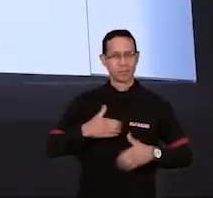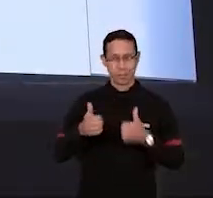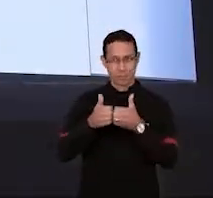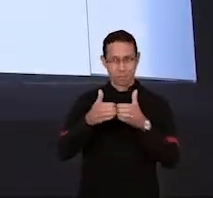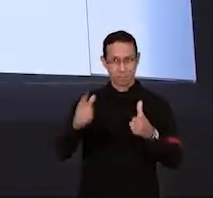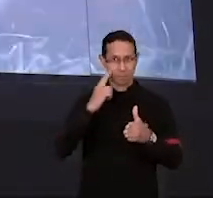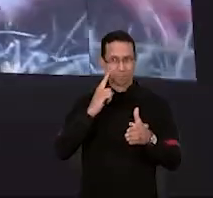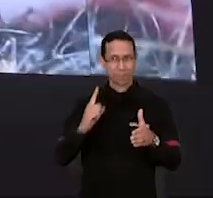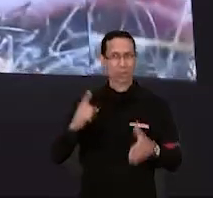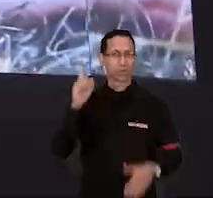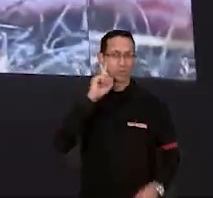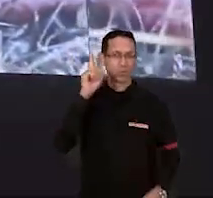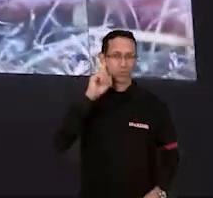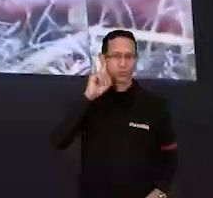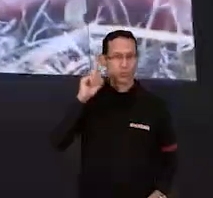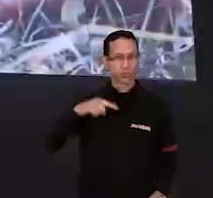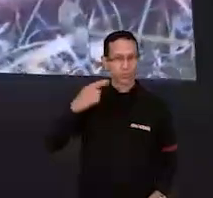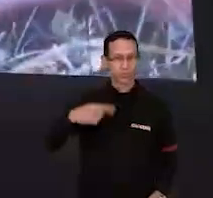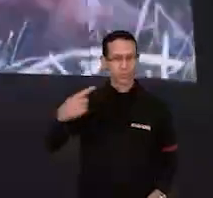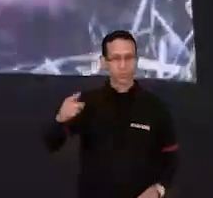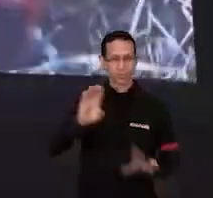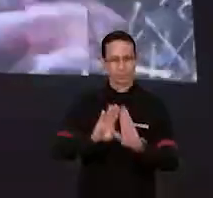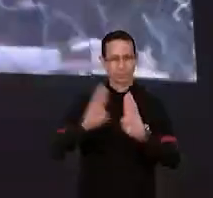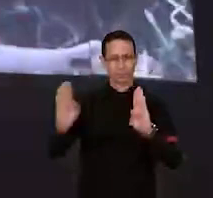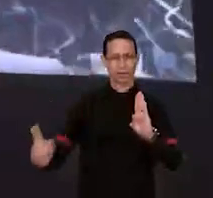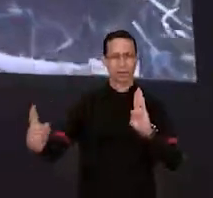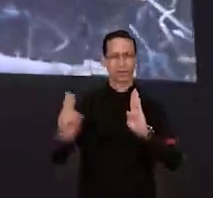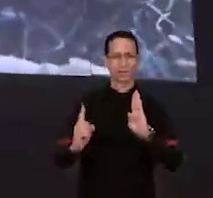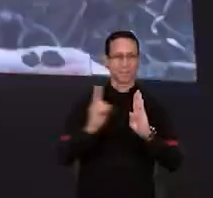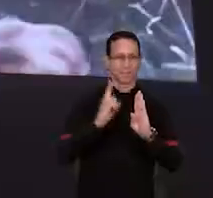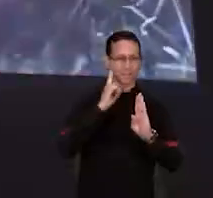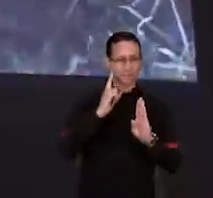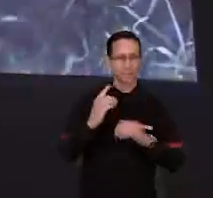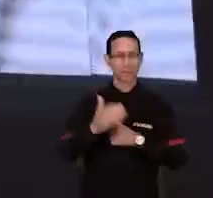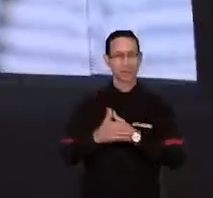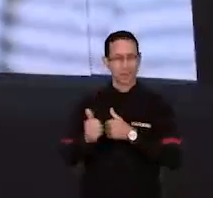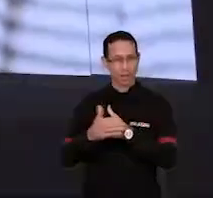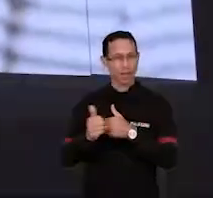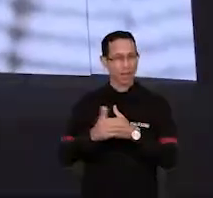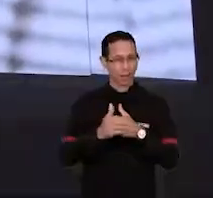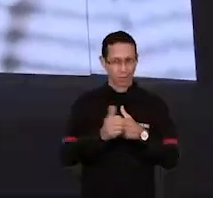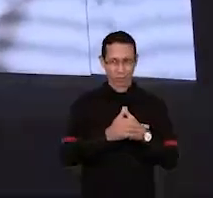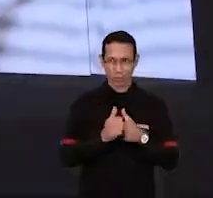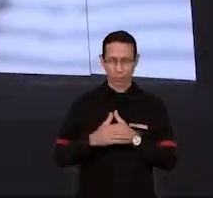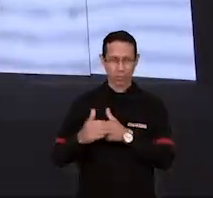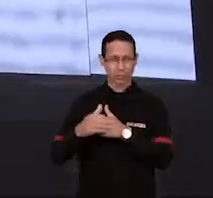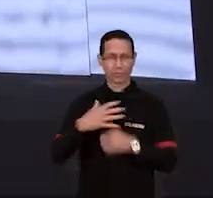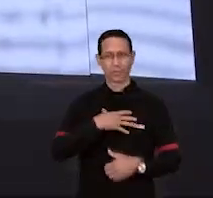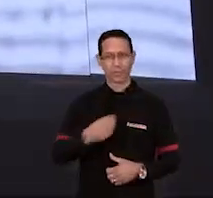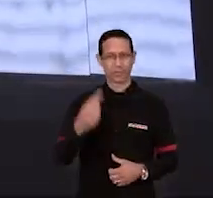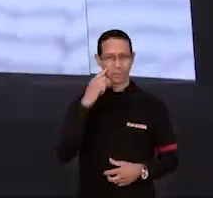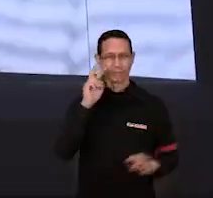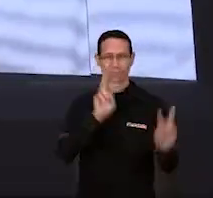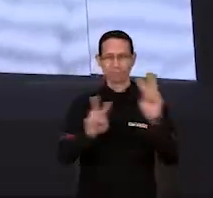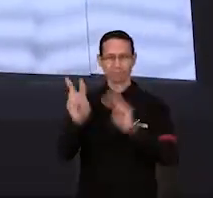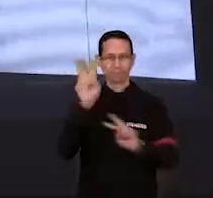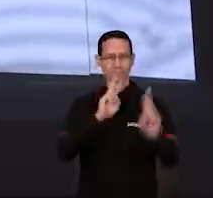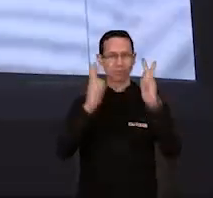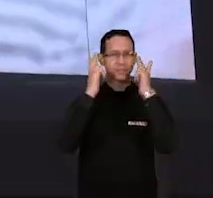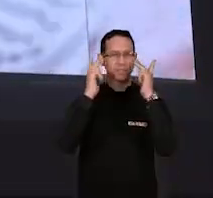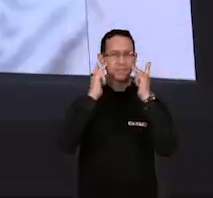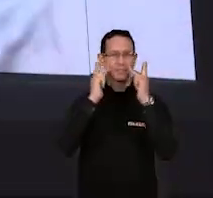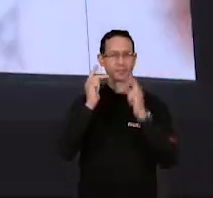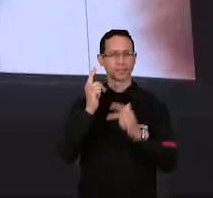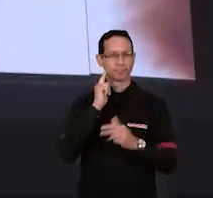porta de casa todos os dias, do carinho que eles têm com os nossos filhos, da pureza com que nos olham quando lhe fazemos